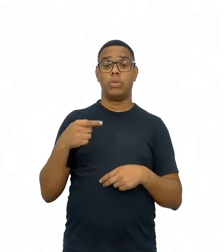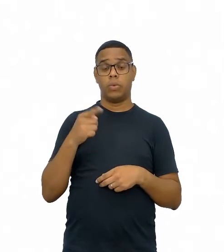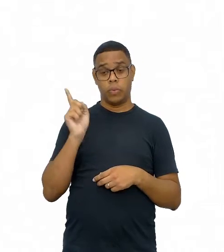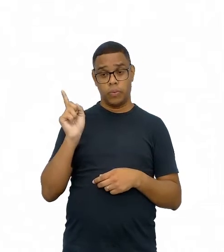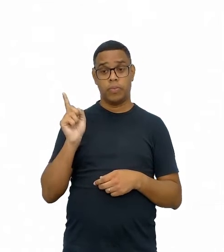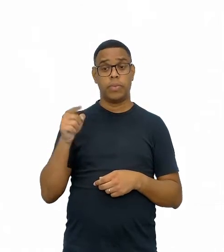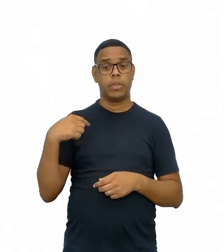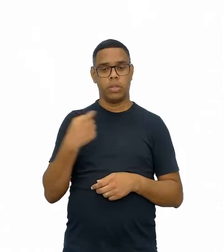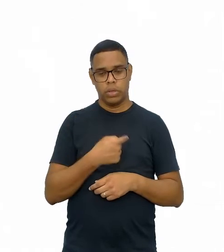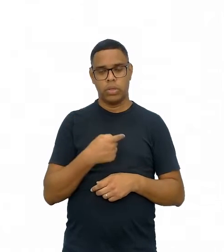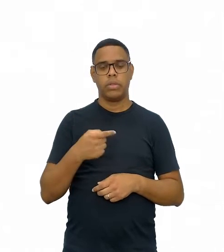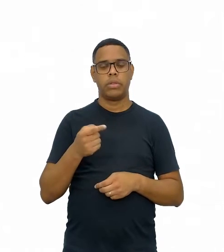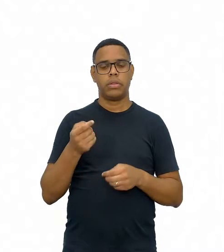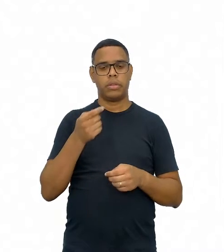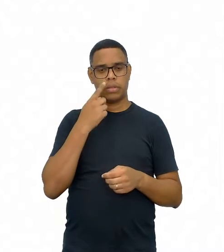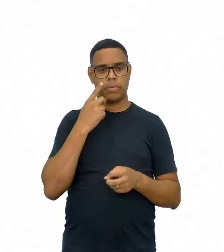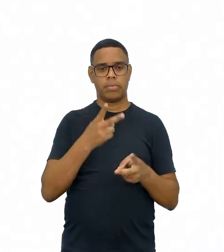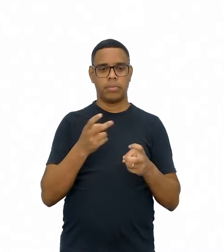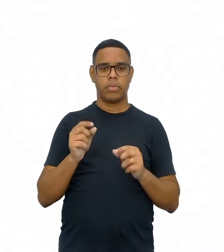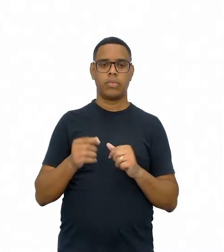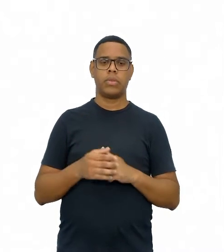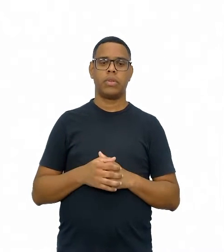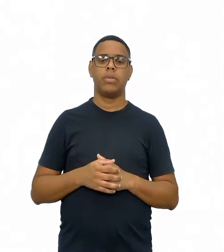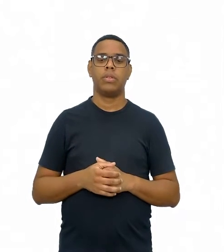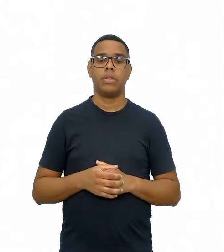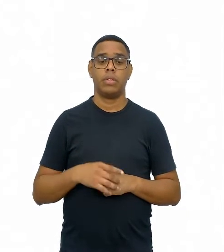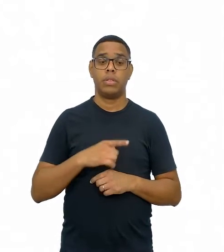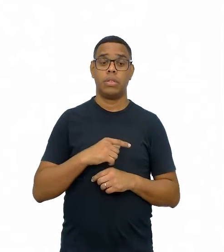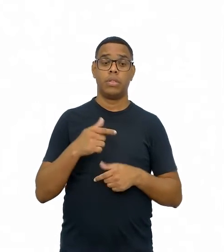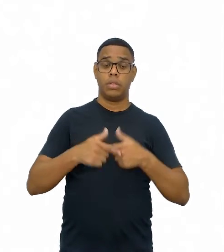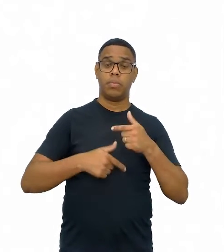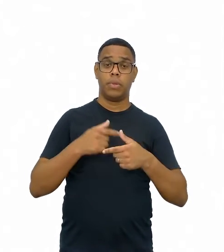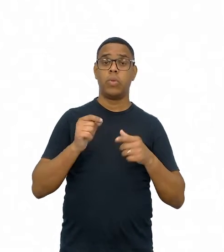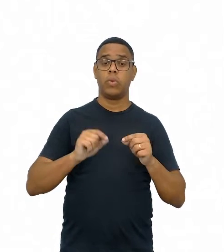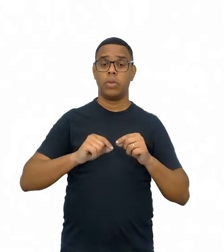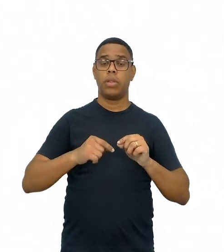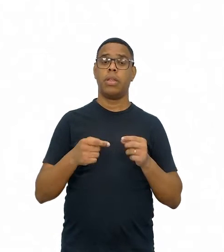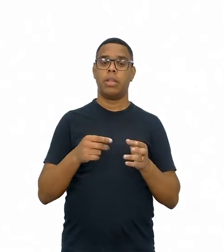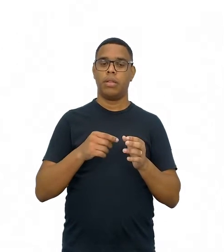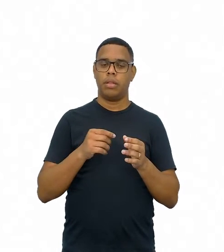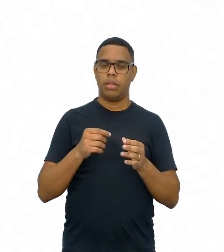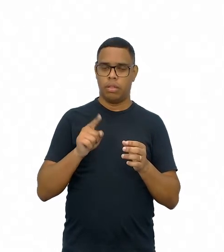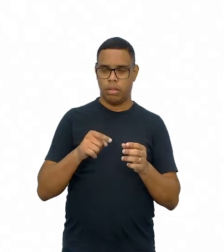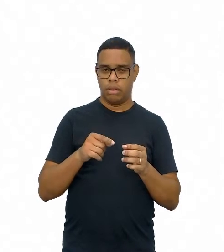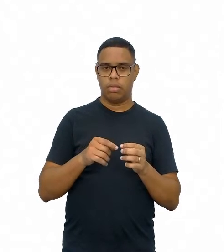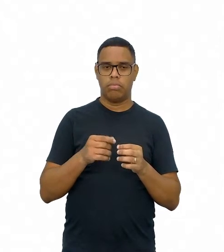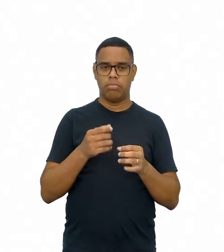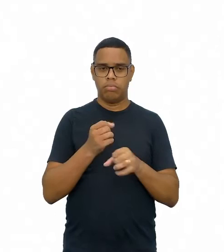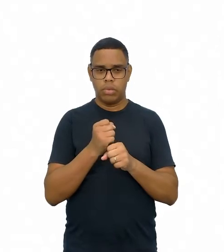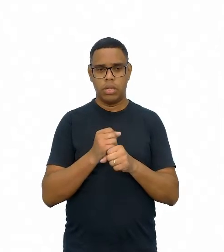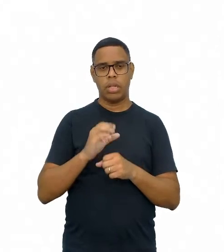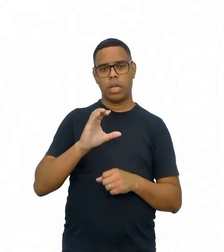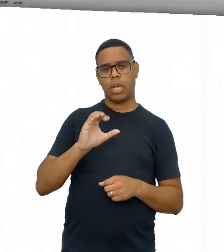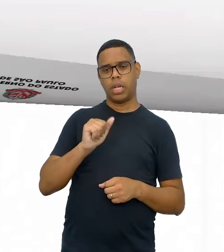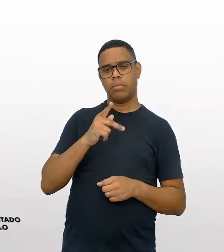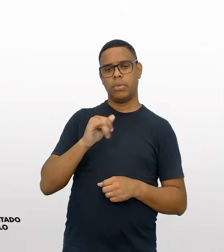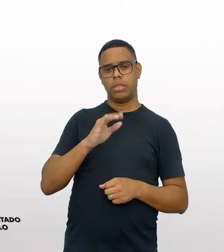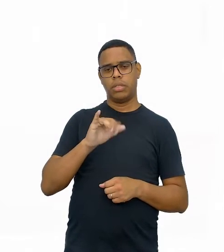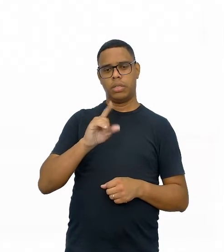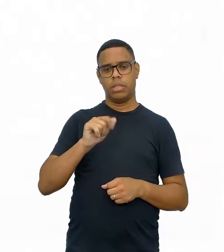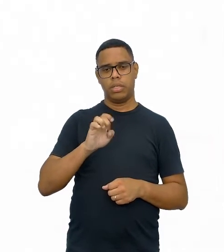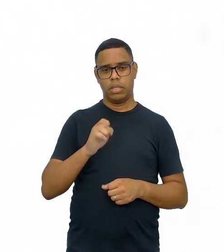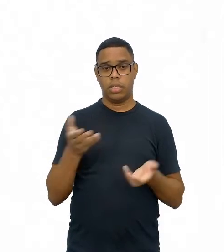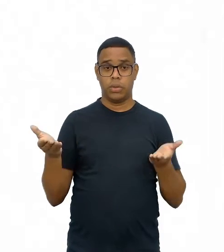nós estamos identificando que ele está trabalhando com essa medida aqui, tá certo? E aí a